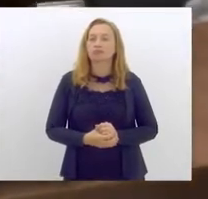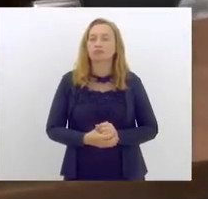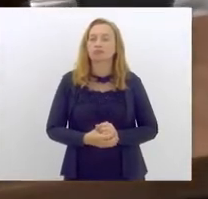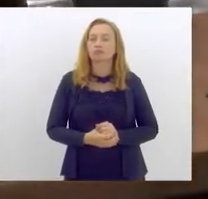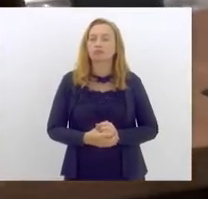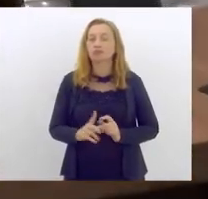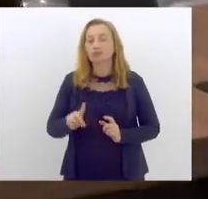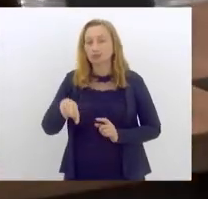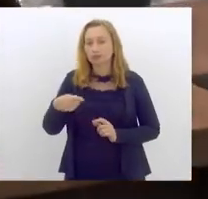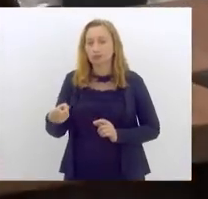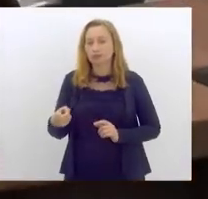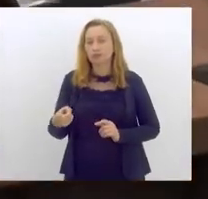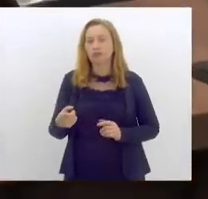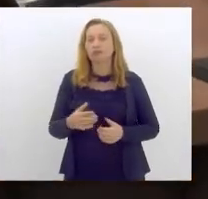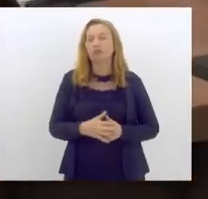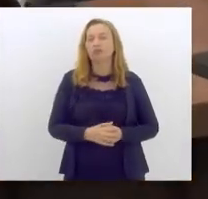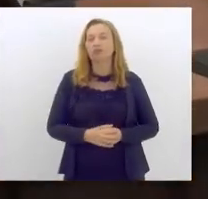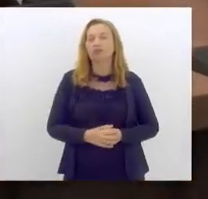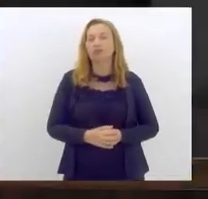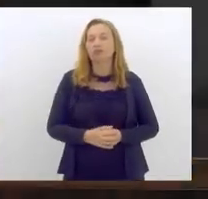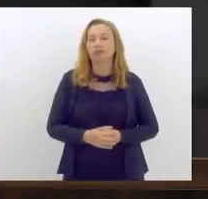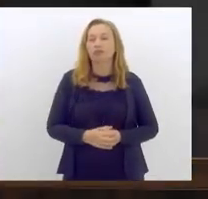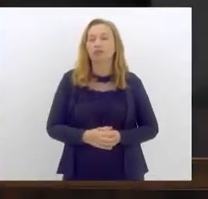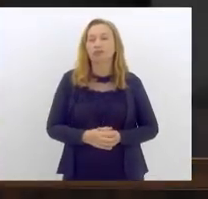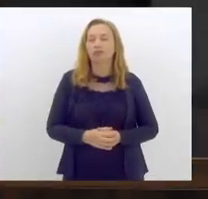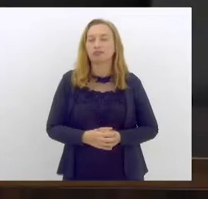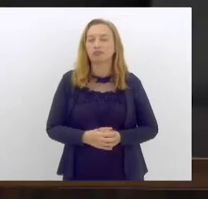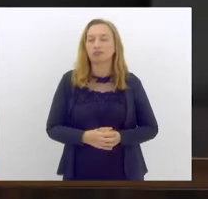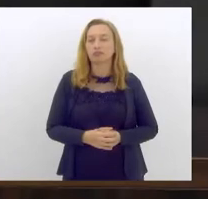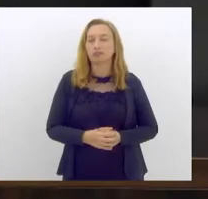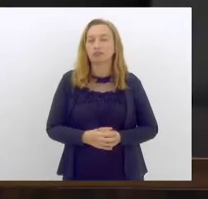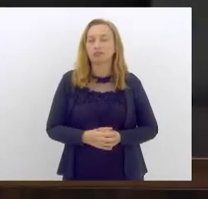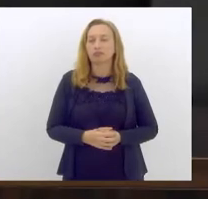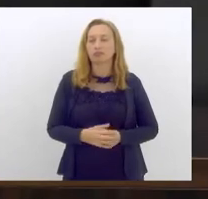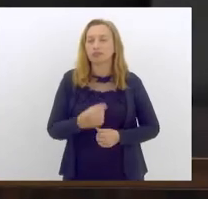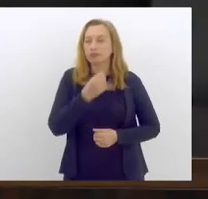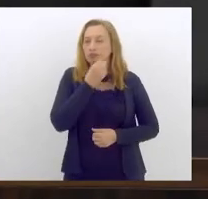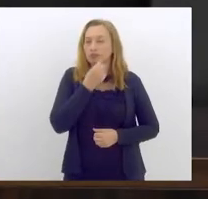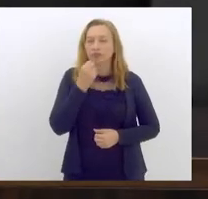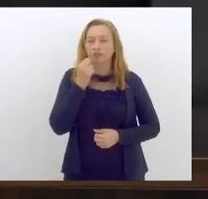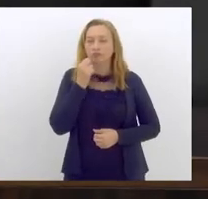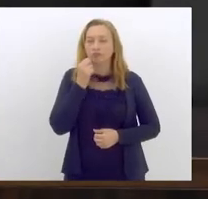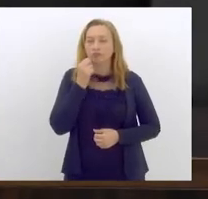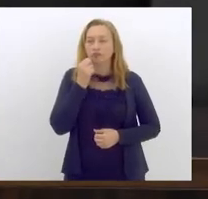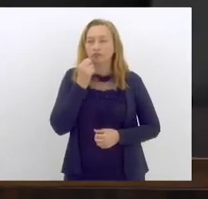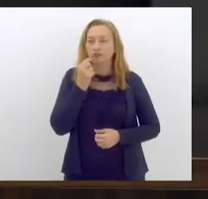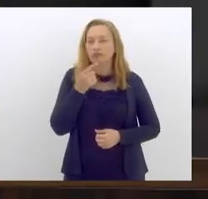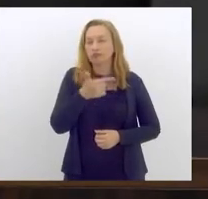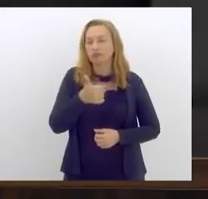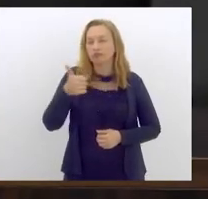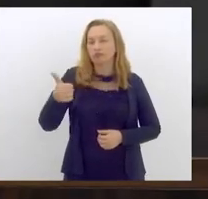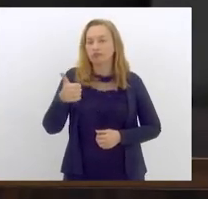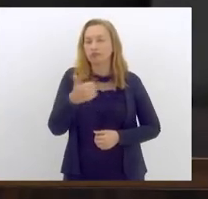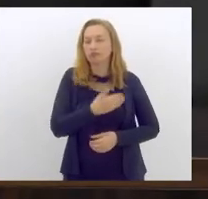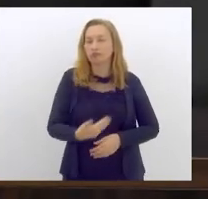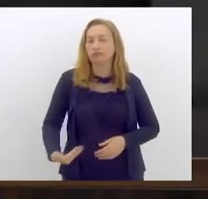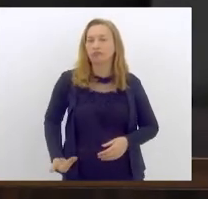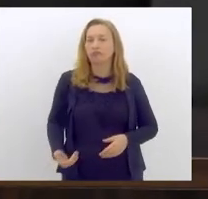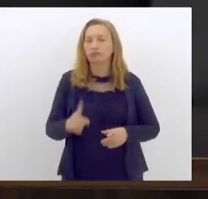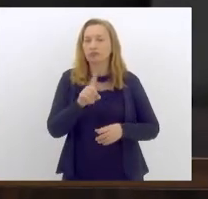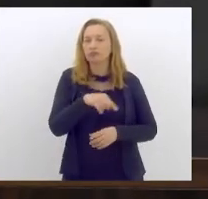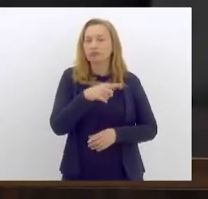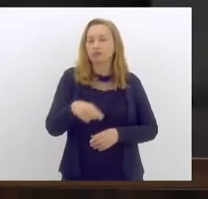outra notícia ou renda é que em setembro de 21 o governo atual cortou